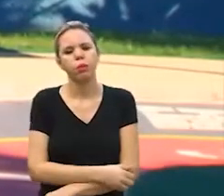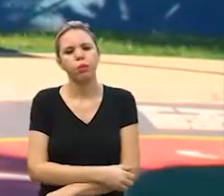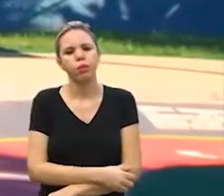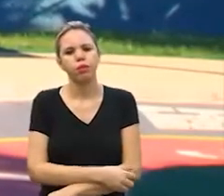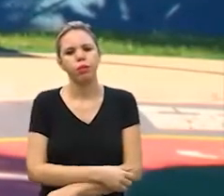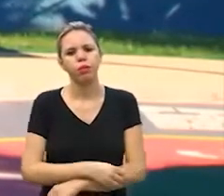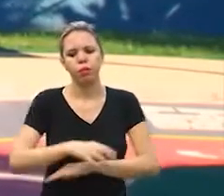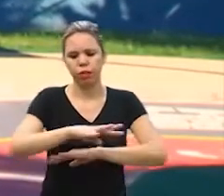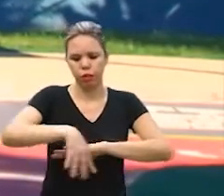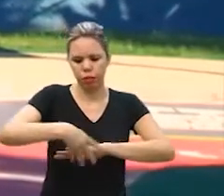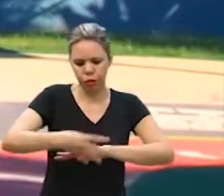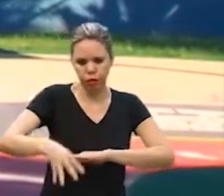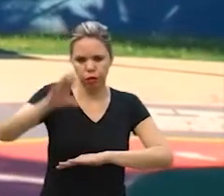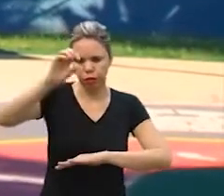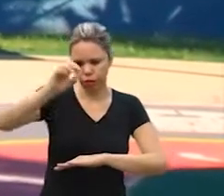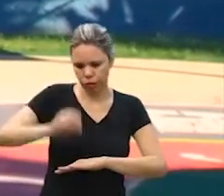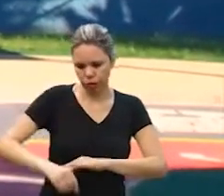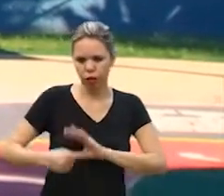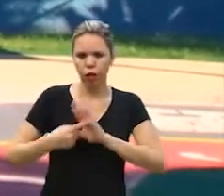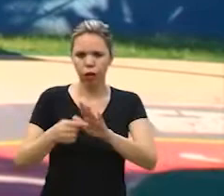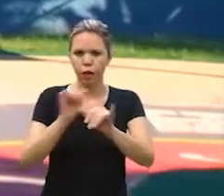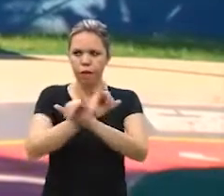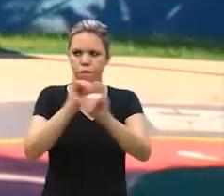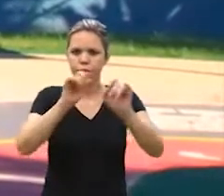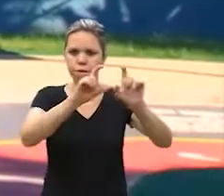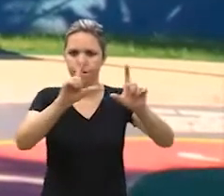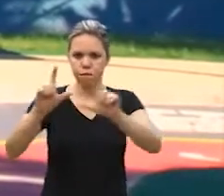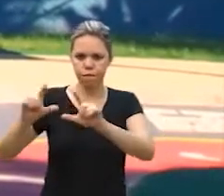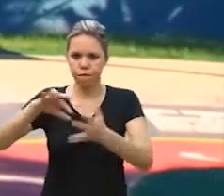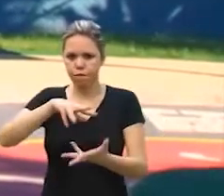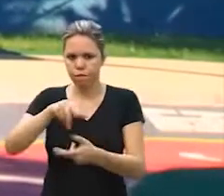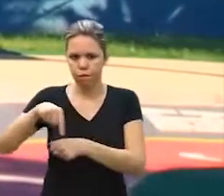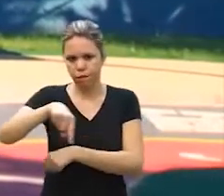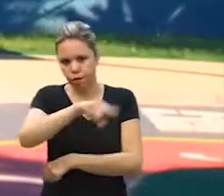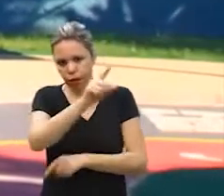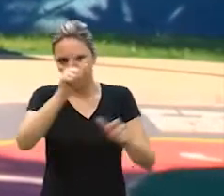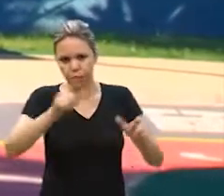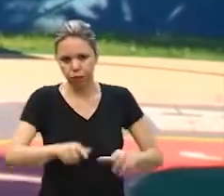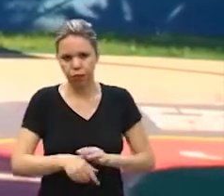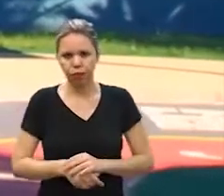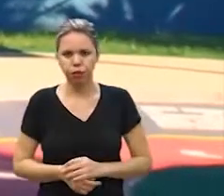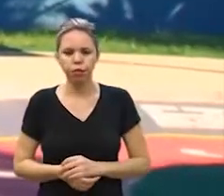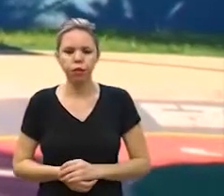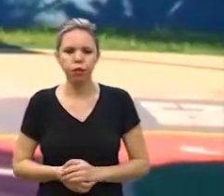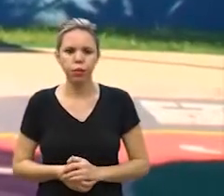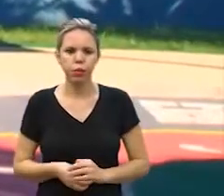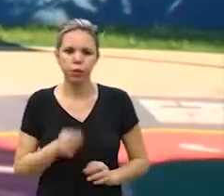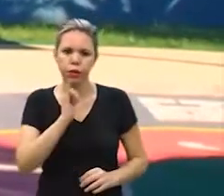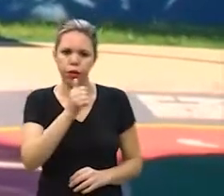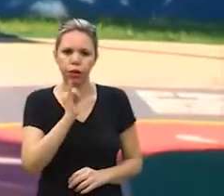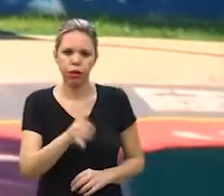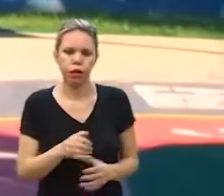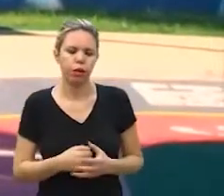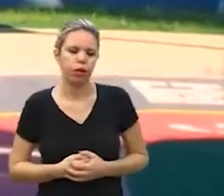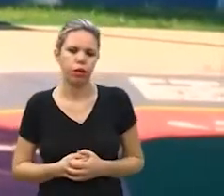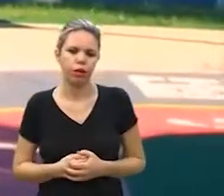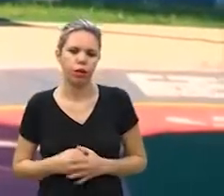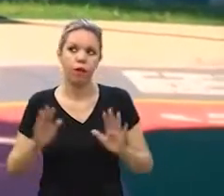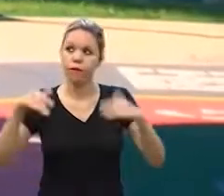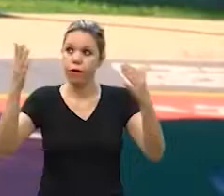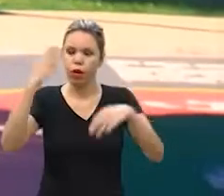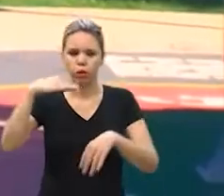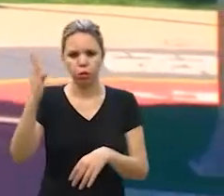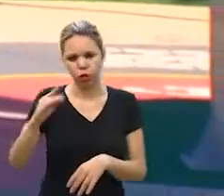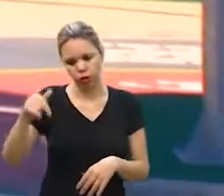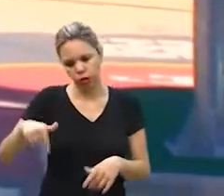importante é a sinalização, viu? Eu falo muito isso. Qualquer lugar do mundo que você vai, e aí eu estou falando, não preciso falar fora